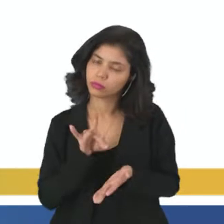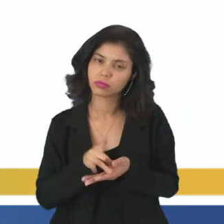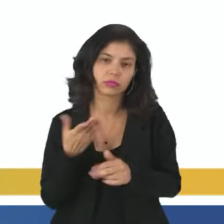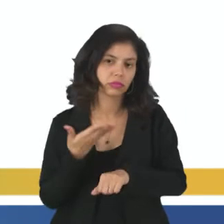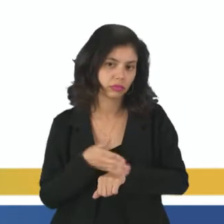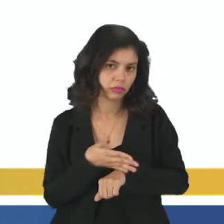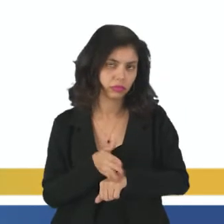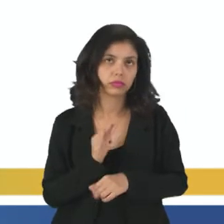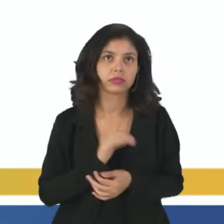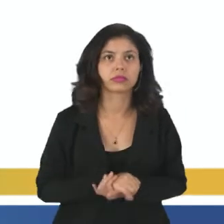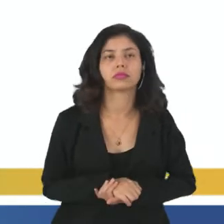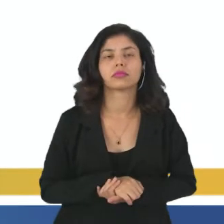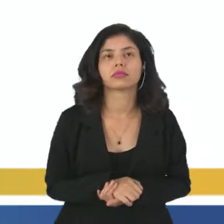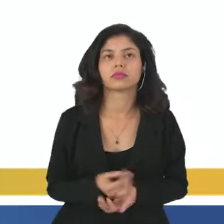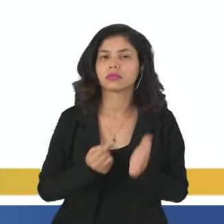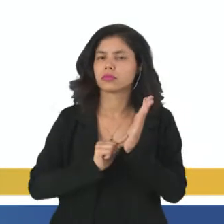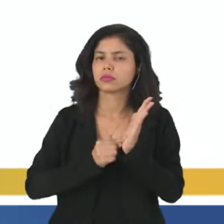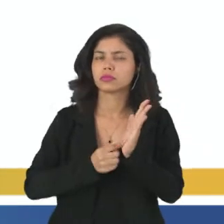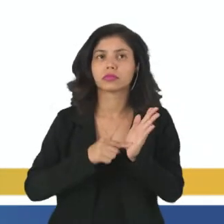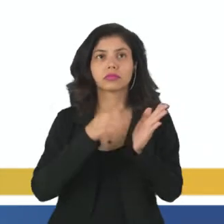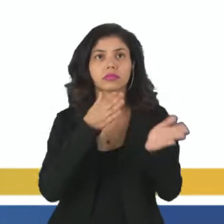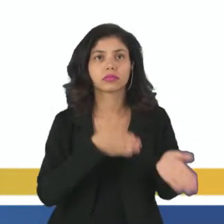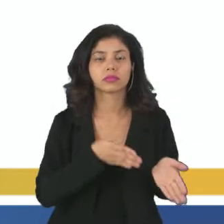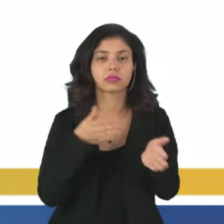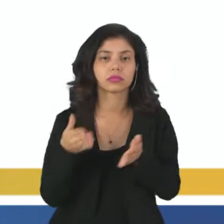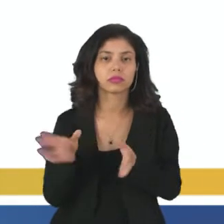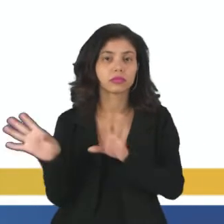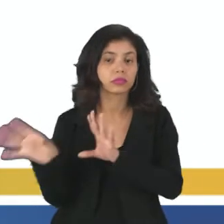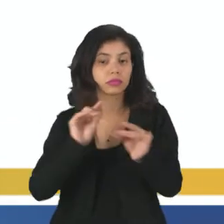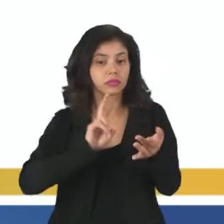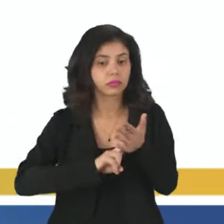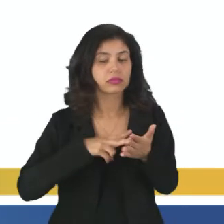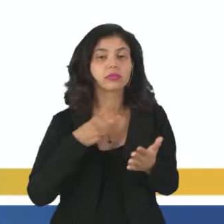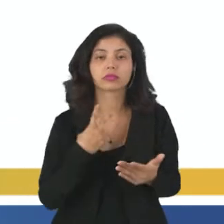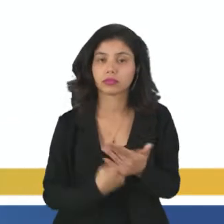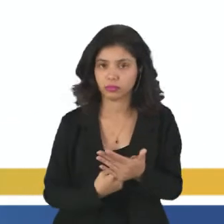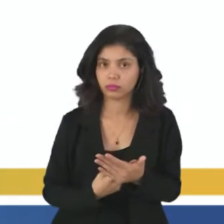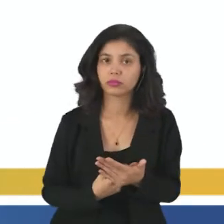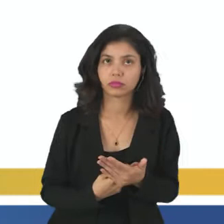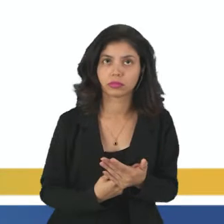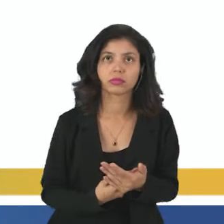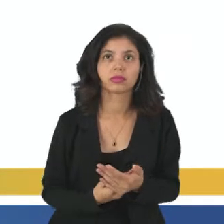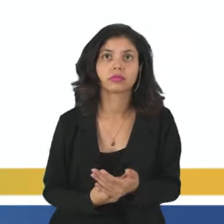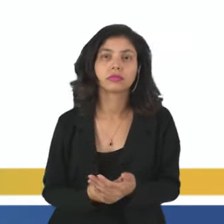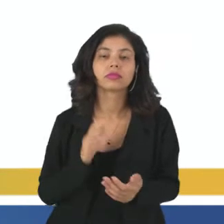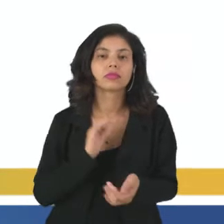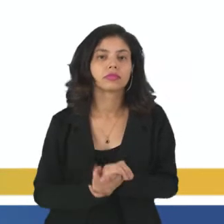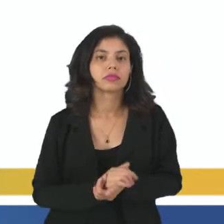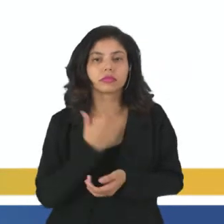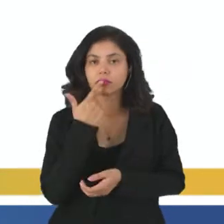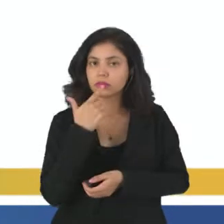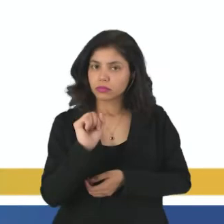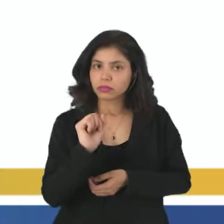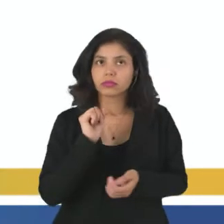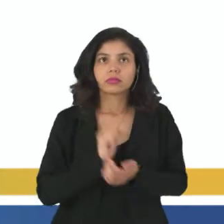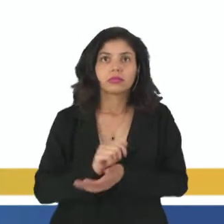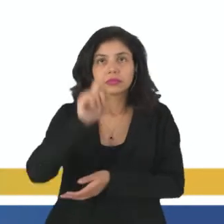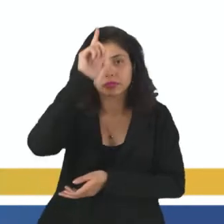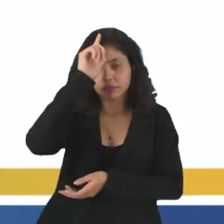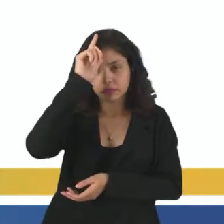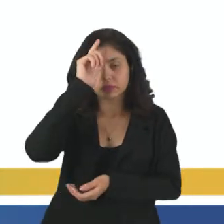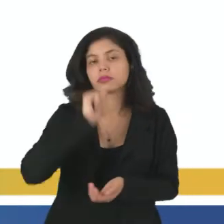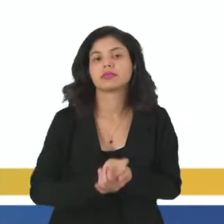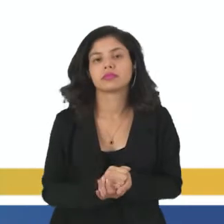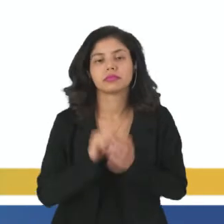suas verdadeiras práticas. Então, a tradução da Bíblia para o idioma oficial, nesse caso da Alemanha,